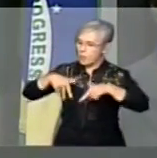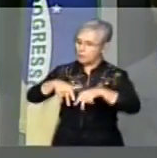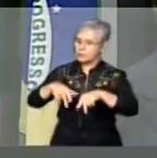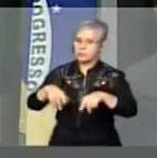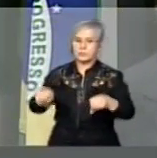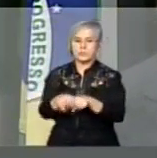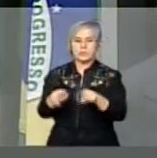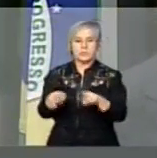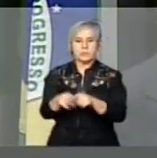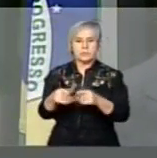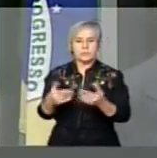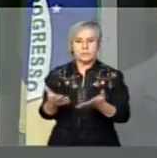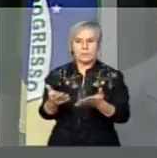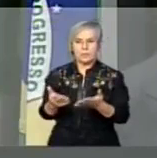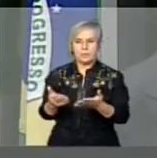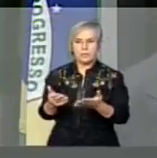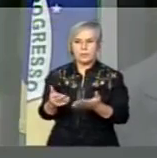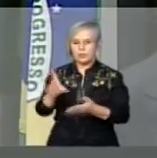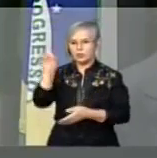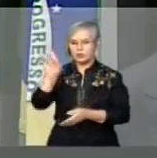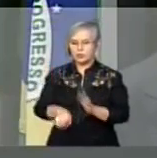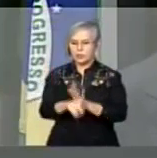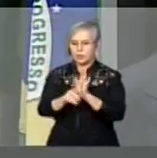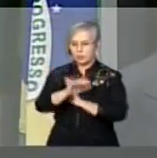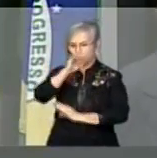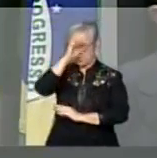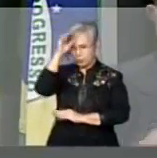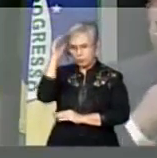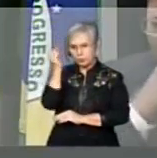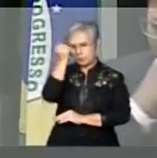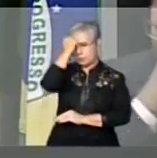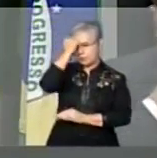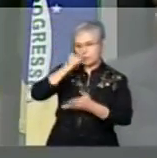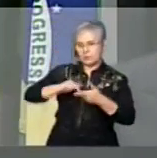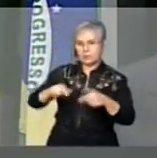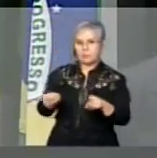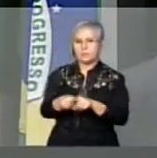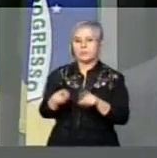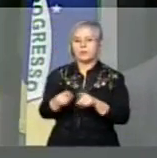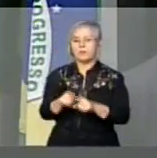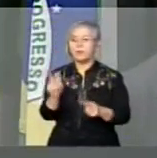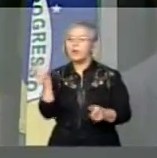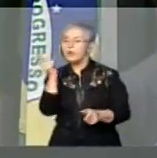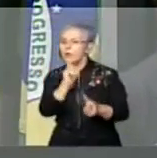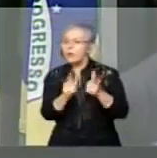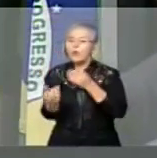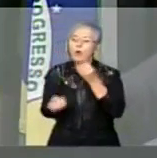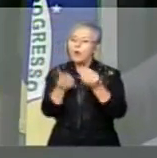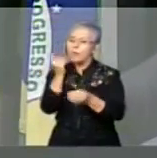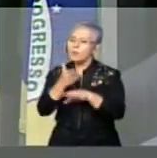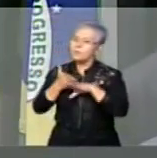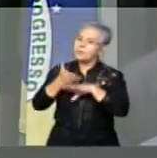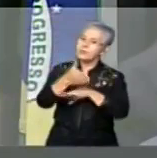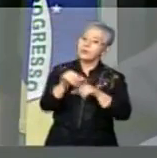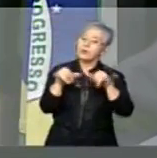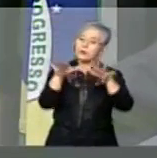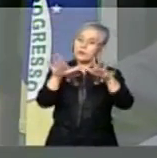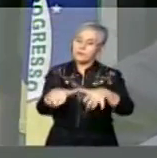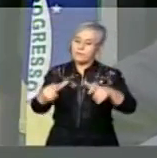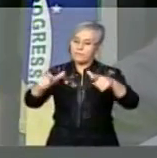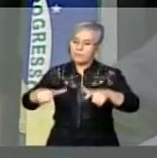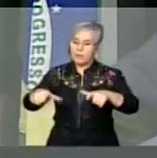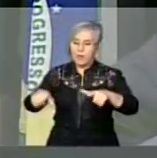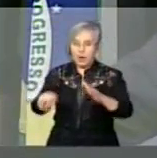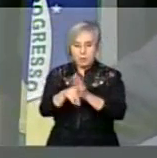de arrependimento do consumidor. No capítulo 4 são estabelecidas as condições de acesso e permanência nos locais